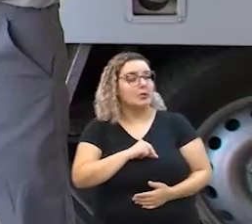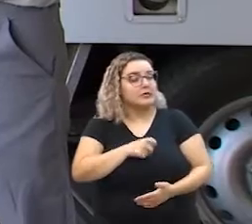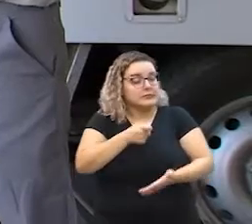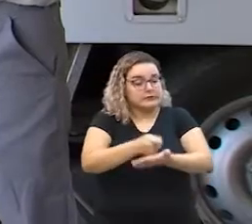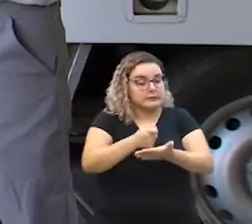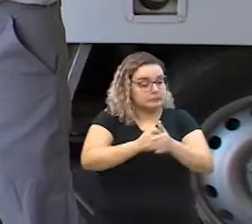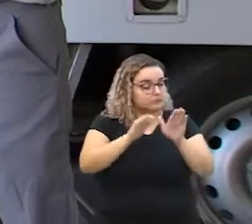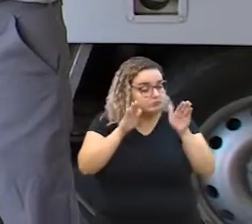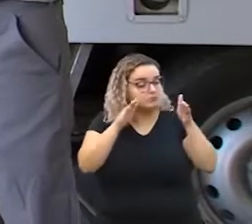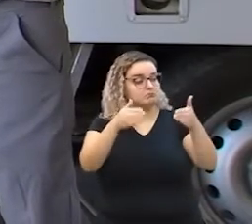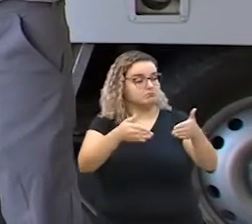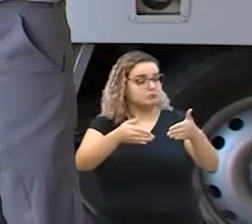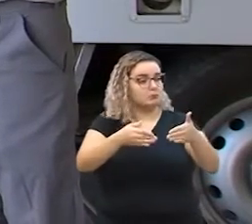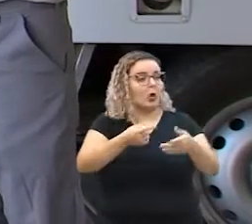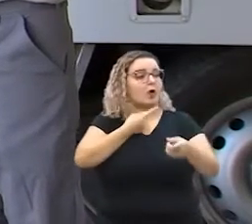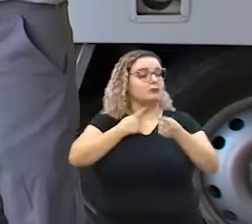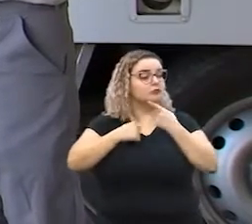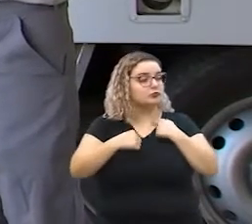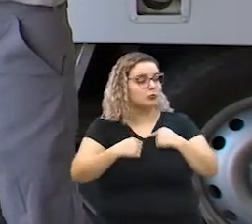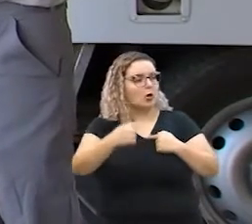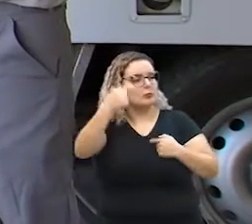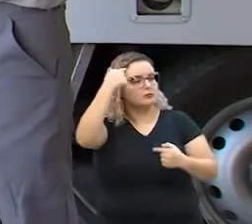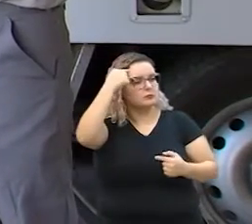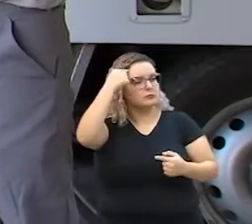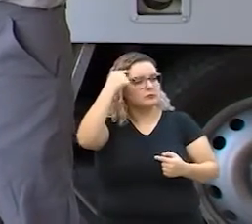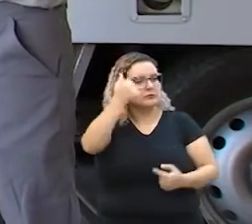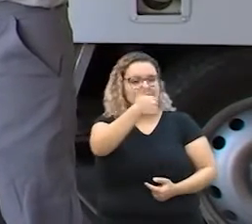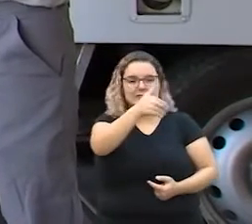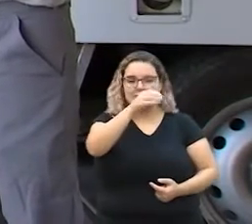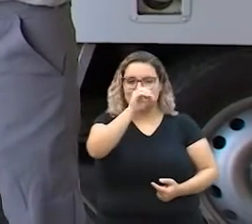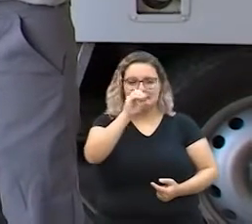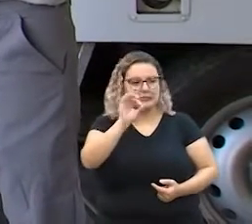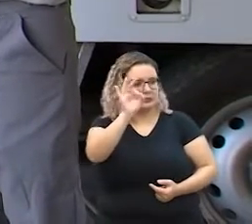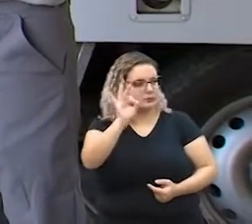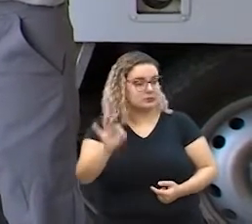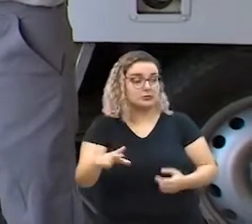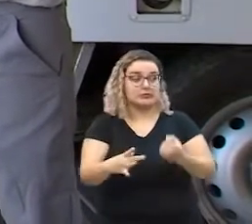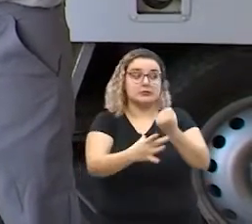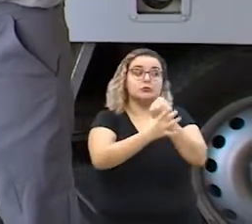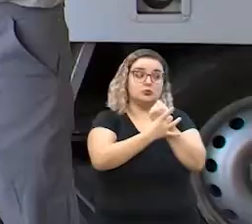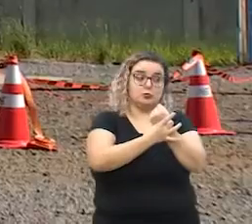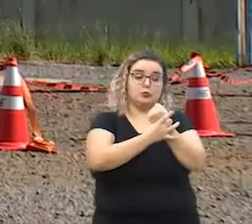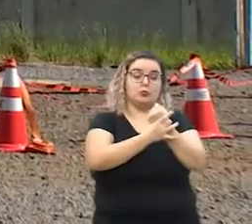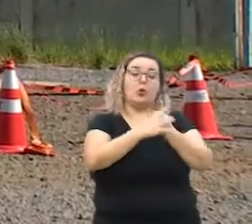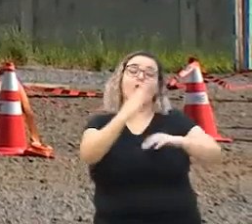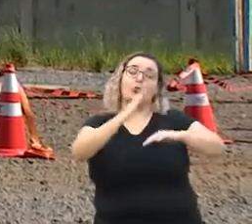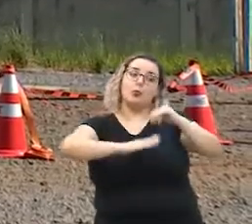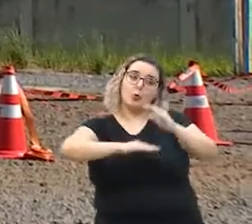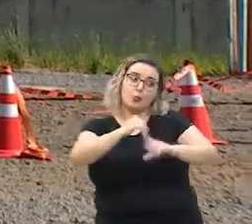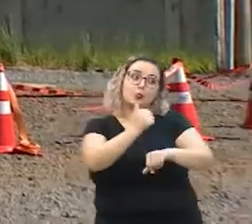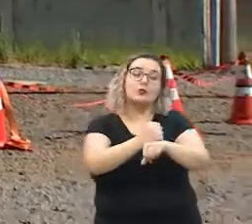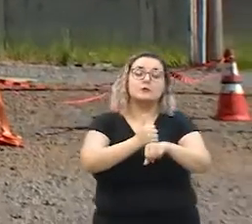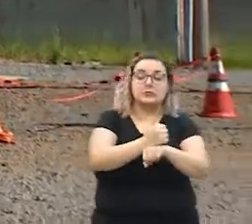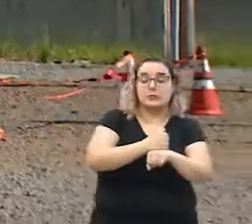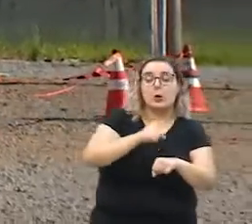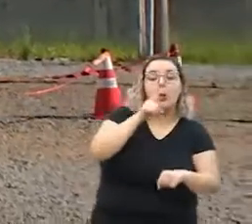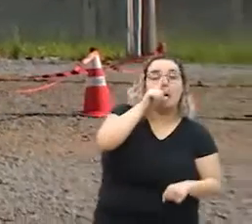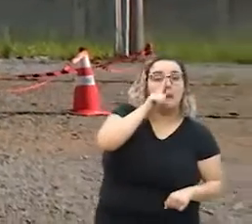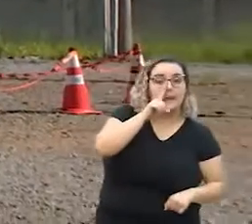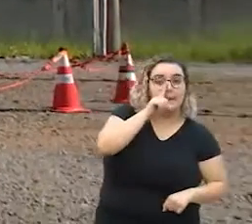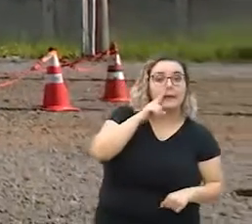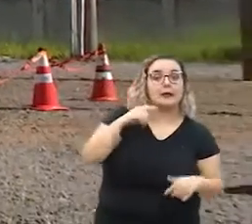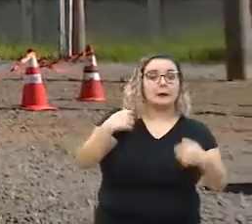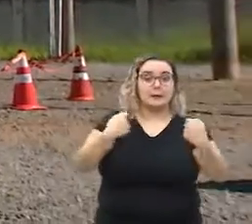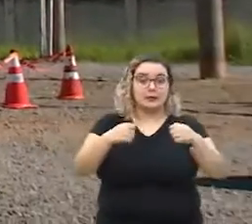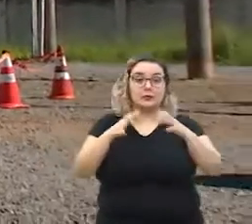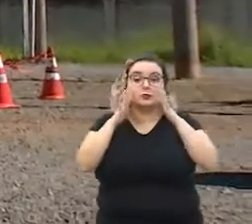muito foco, o pensamento 100% dentro da segurança, por ser uma profissão perigosa, né? A gente tem que